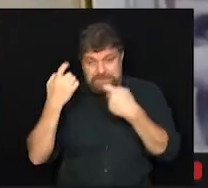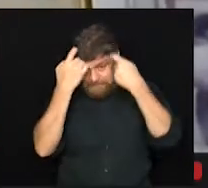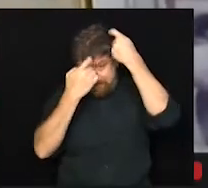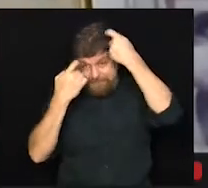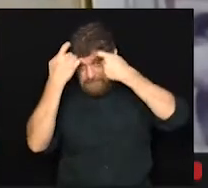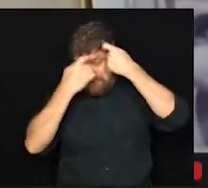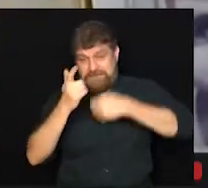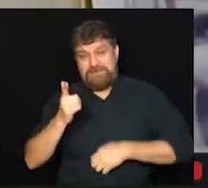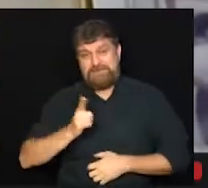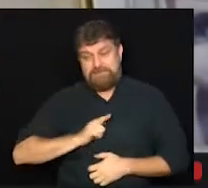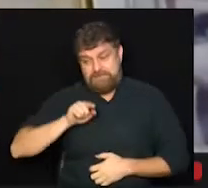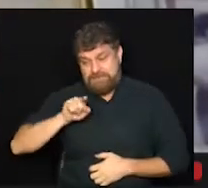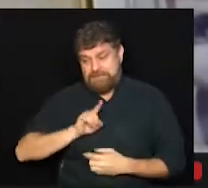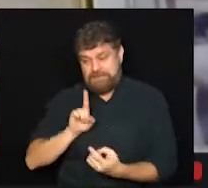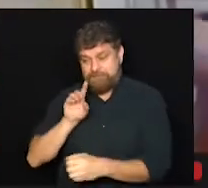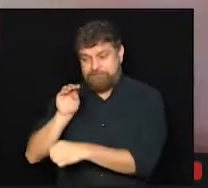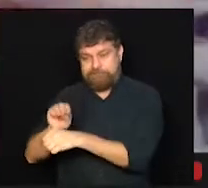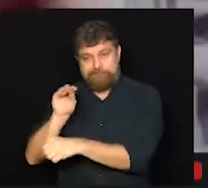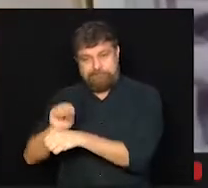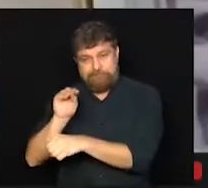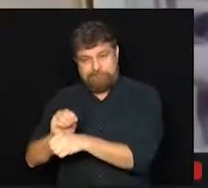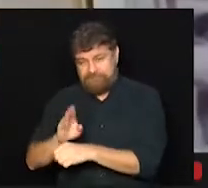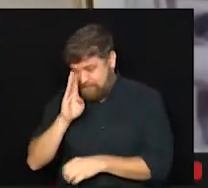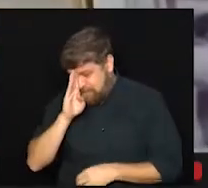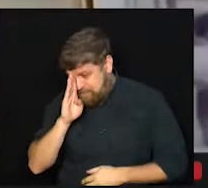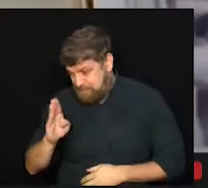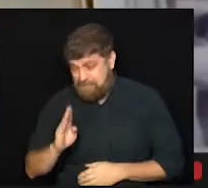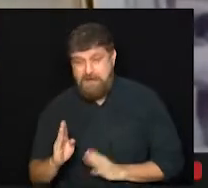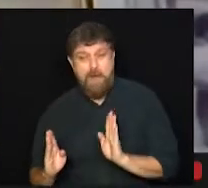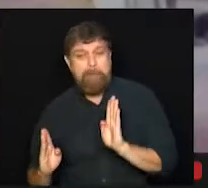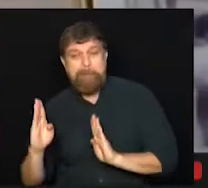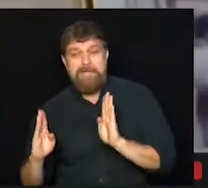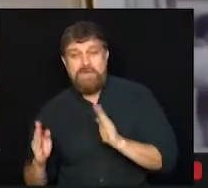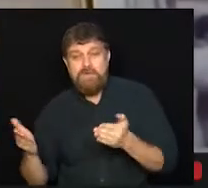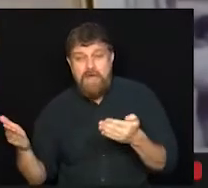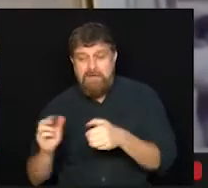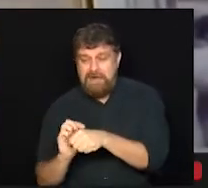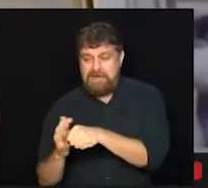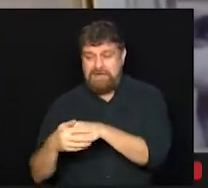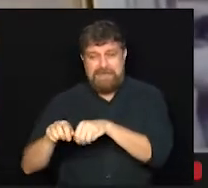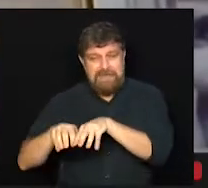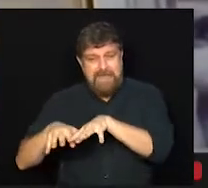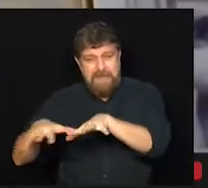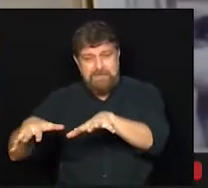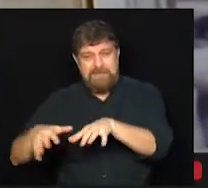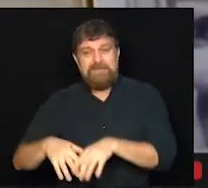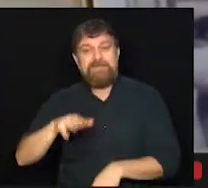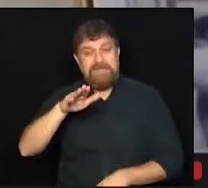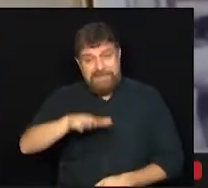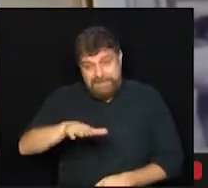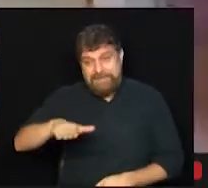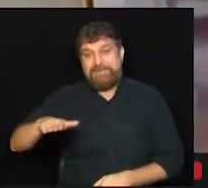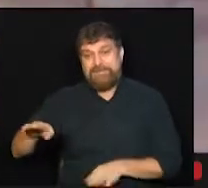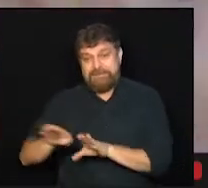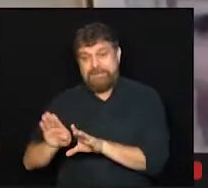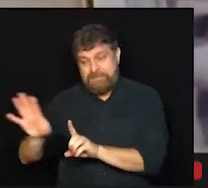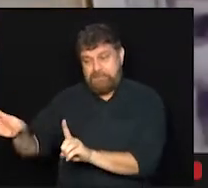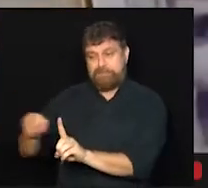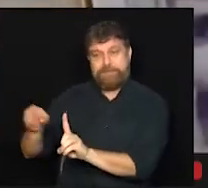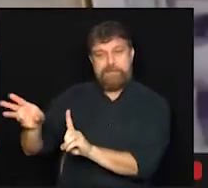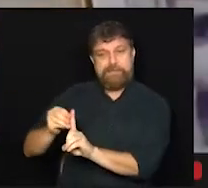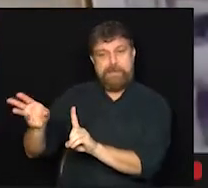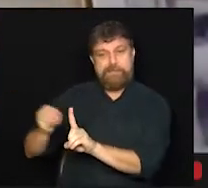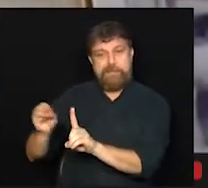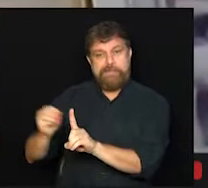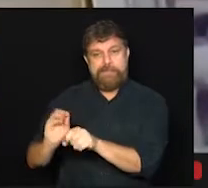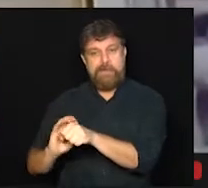de capacidade de atenção, em particular agora, que a pandemia também está atingindo as crianças, né? Então, essa